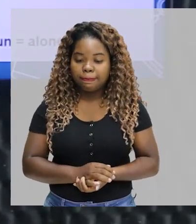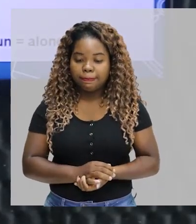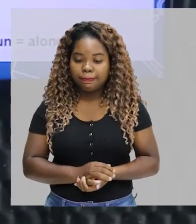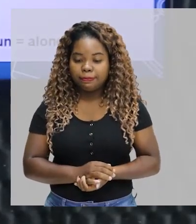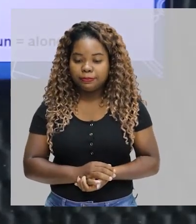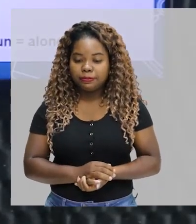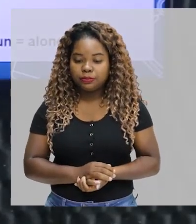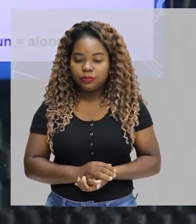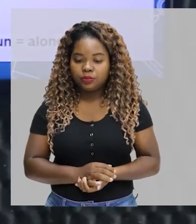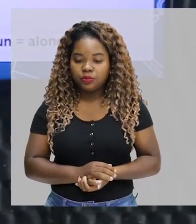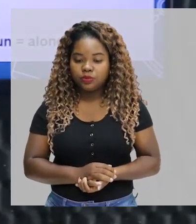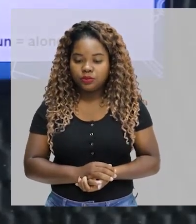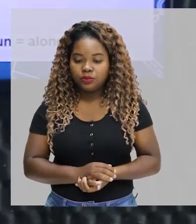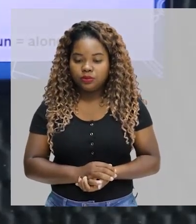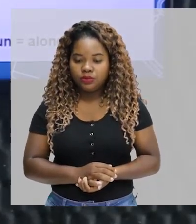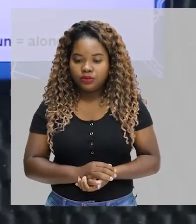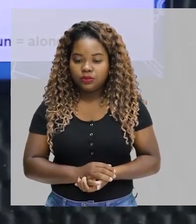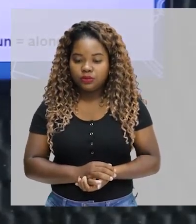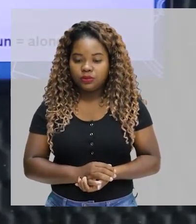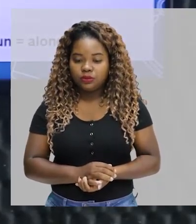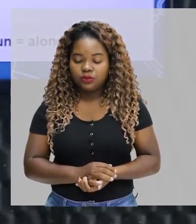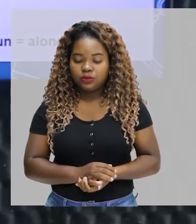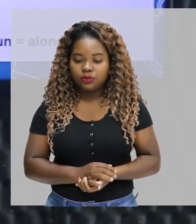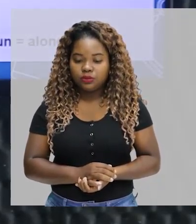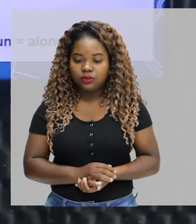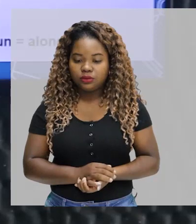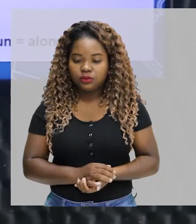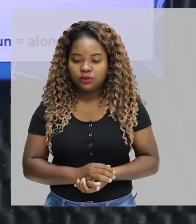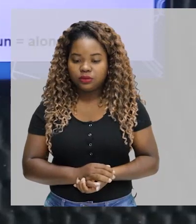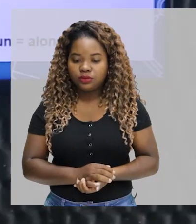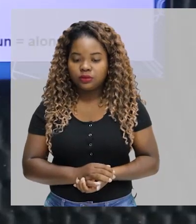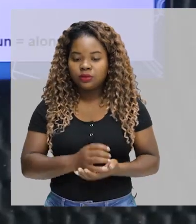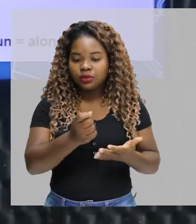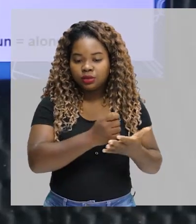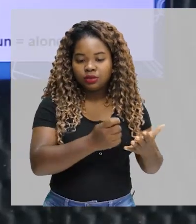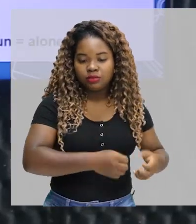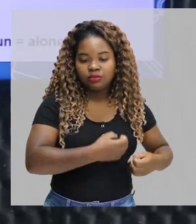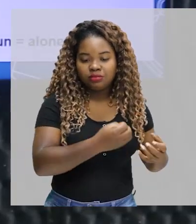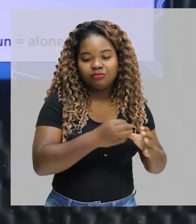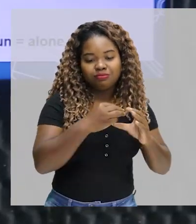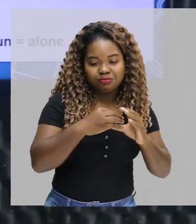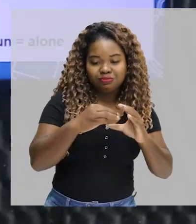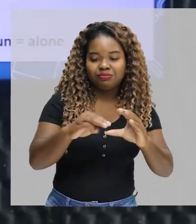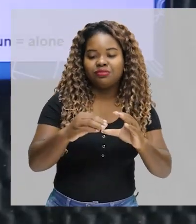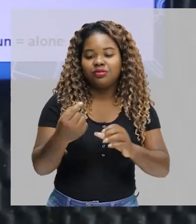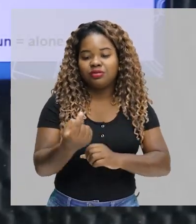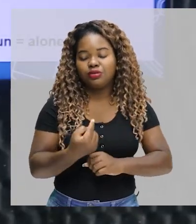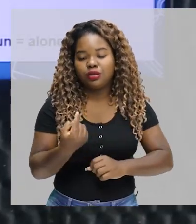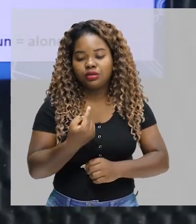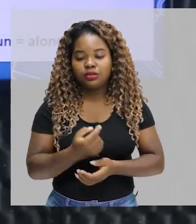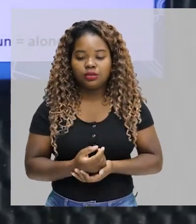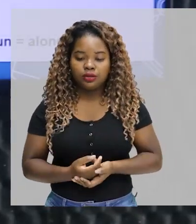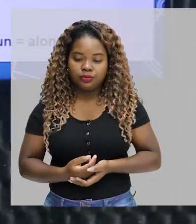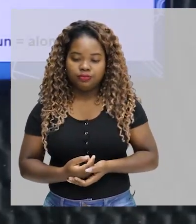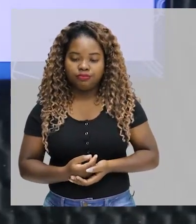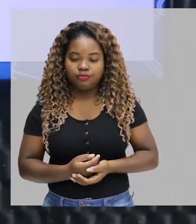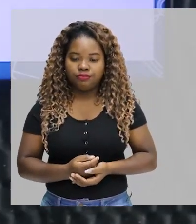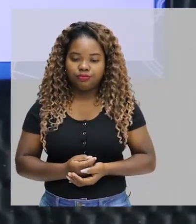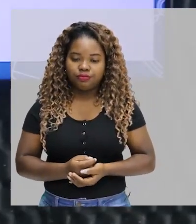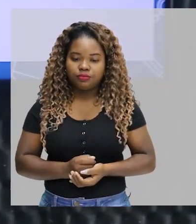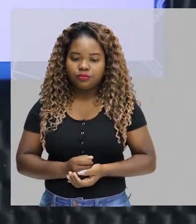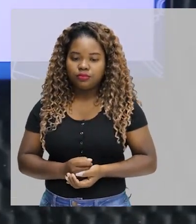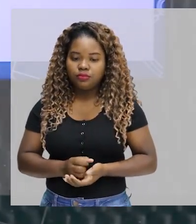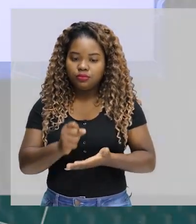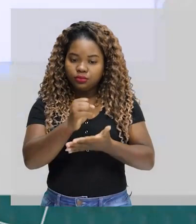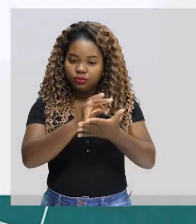tá? Então, she wrote the email by herself, ela escreveu o e-mail sozinha. Ela mesma